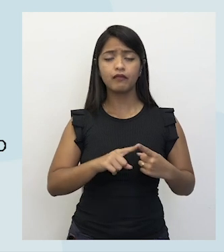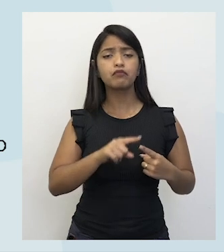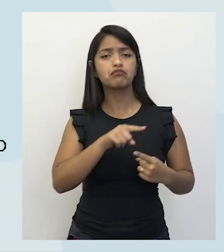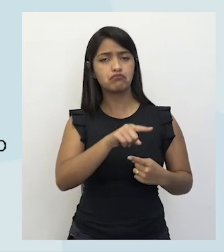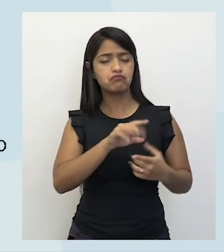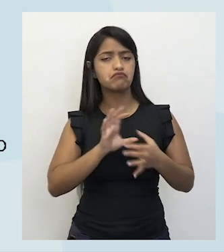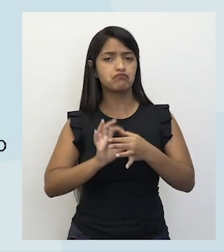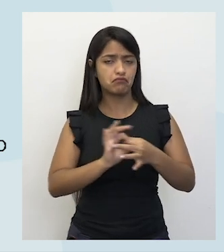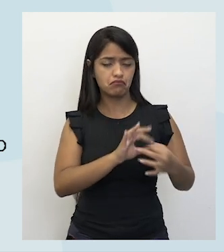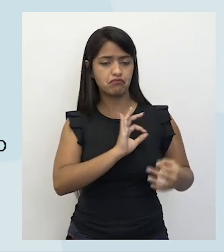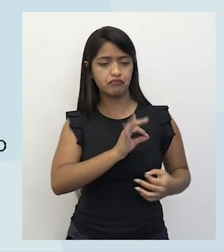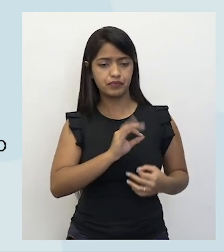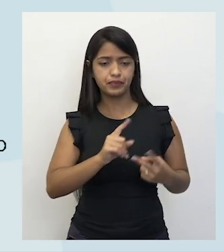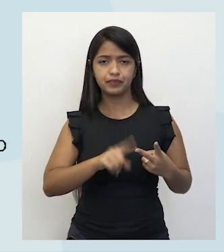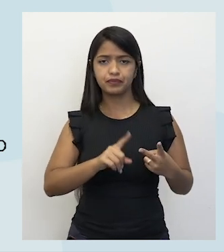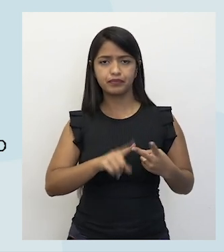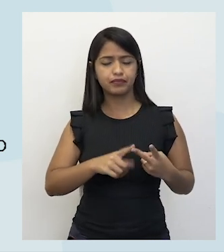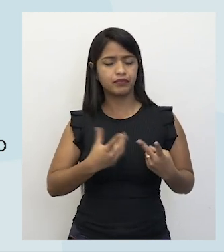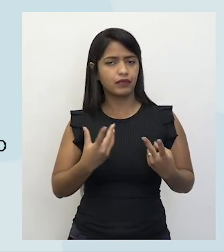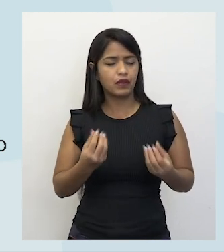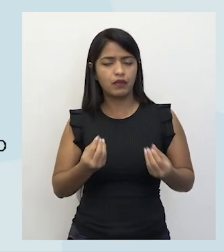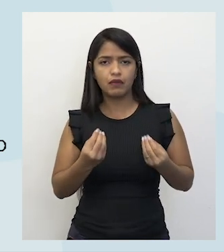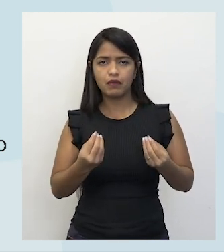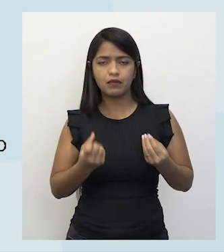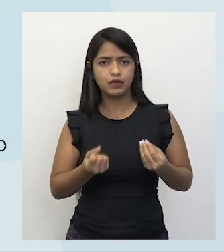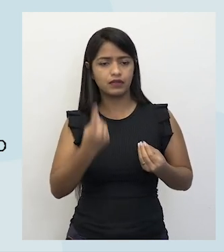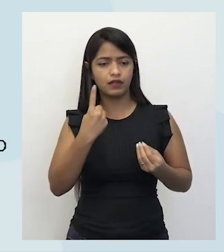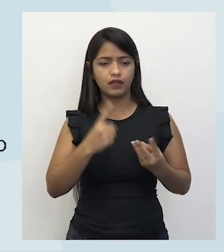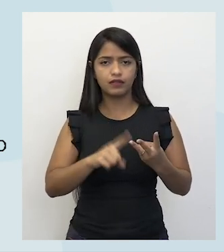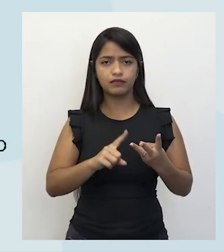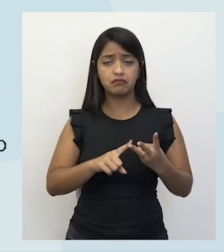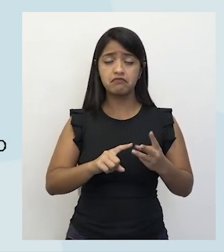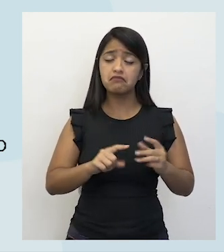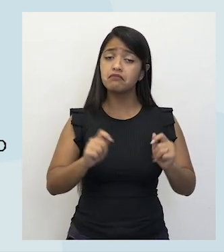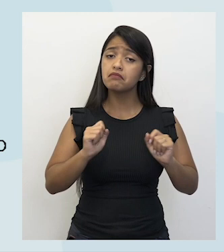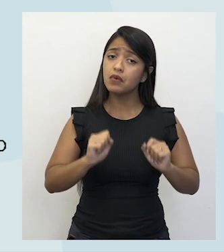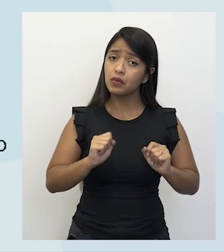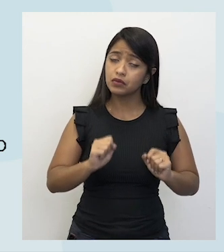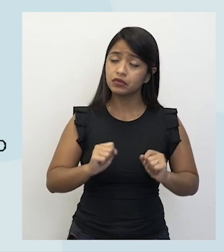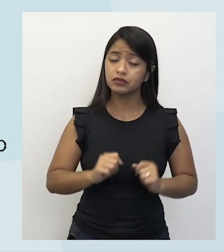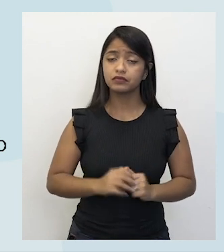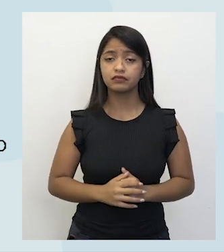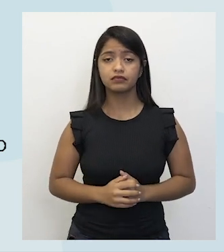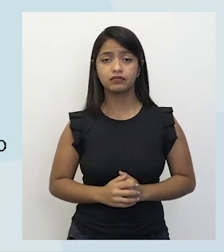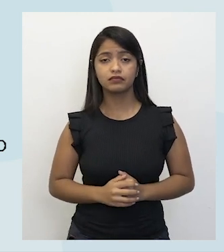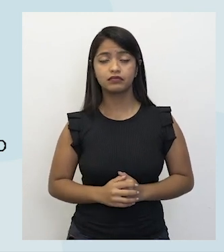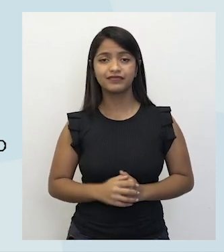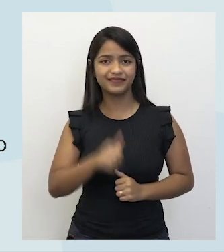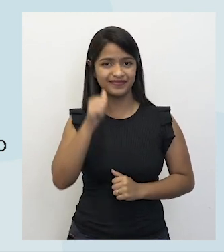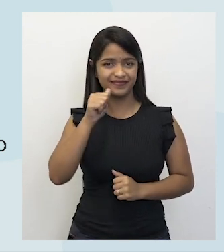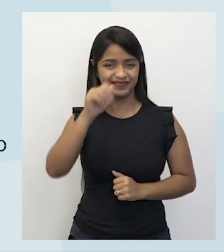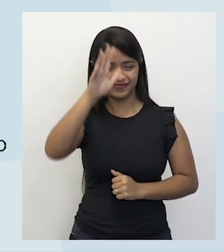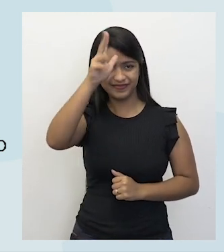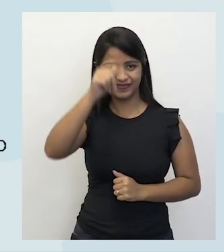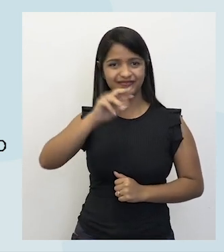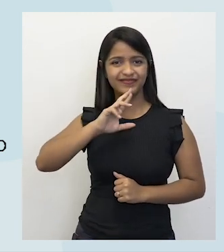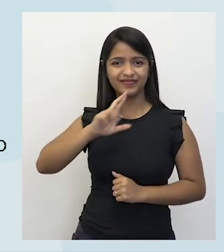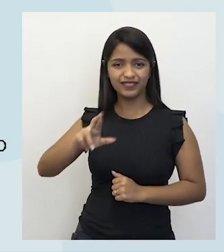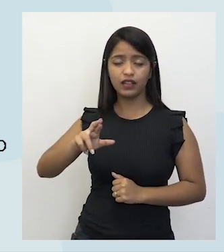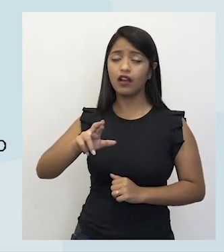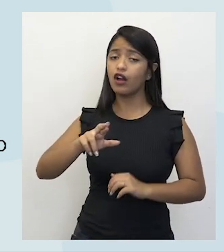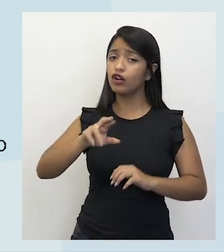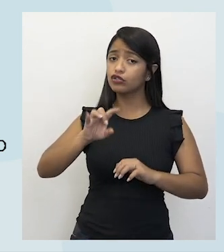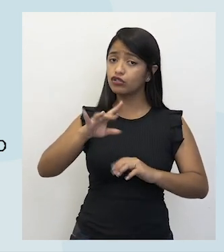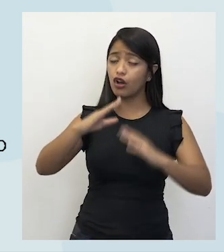coerente, letra B, descabido, letra C, possível, quando ela fala, ó, chove só quando a água cai do teto do